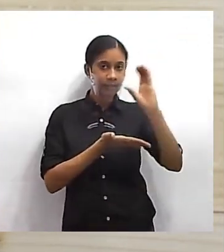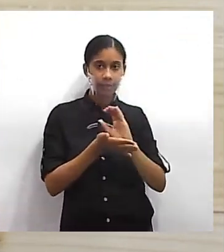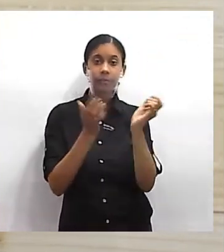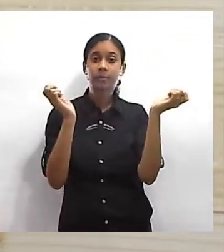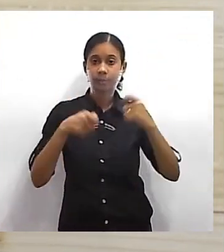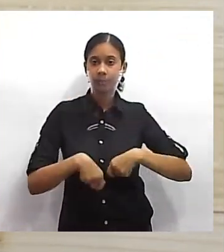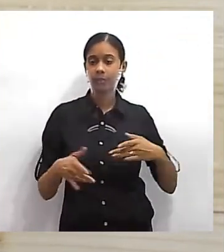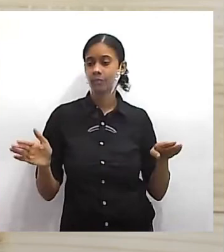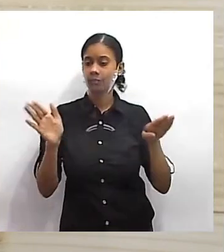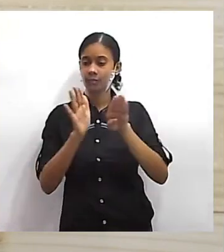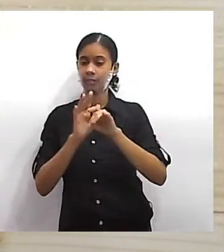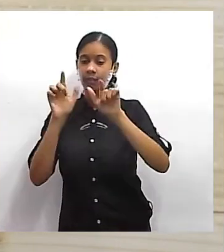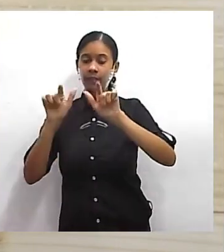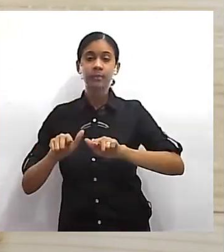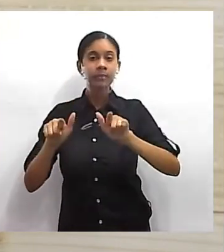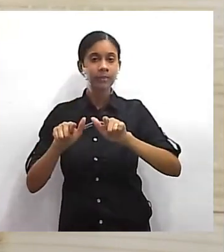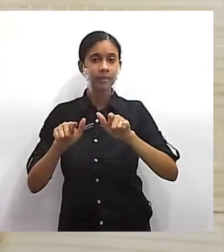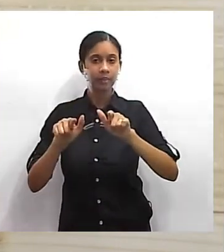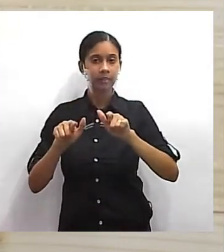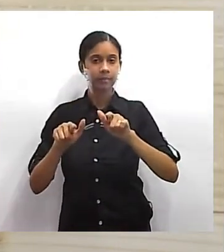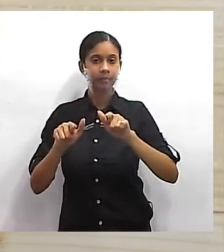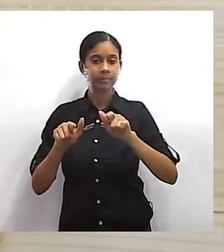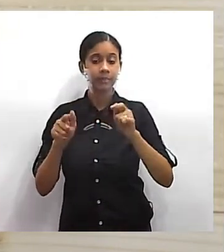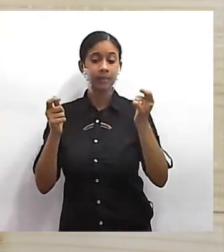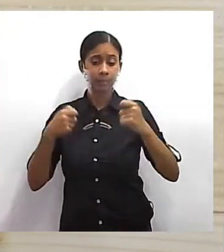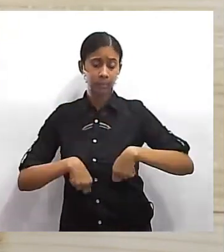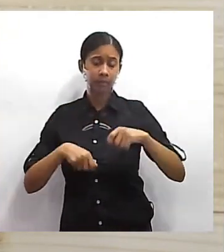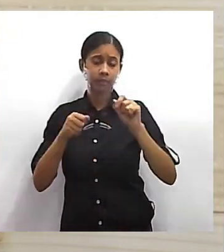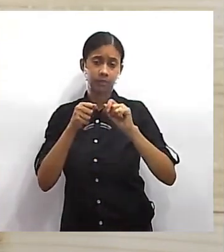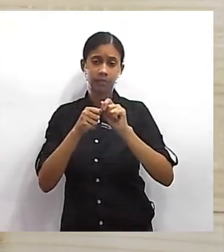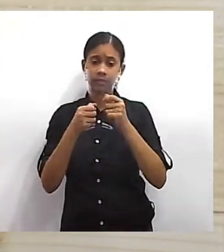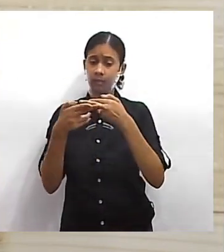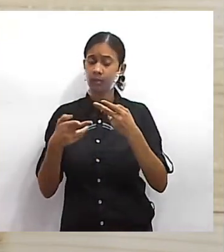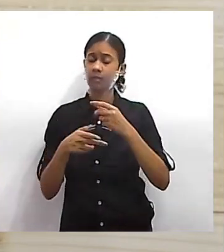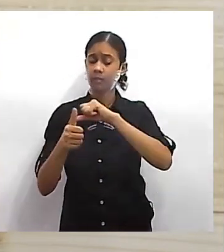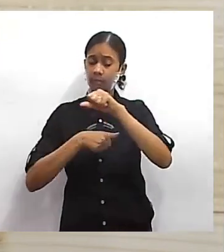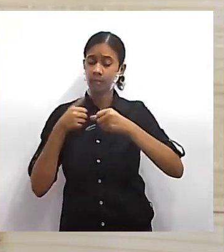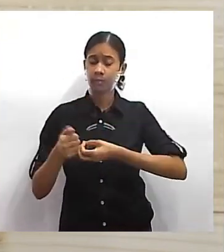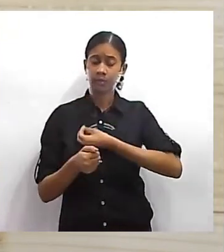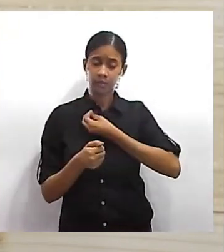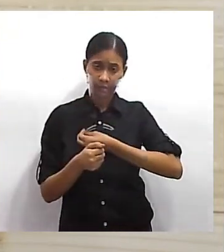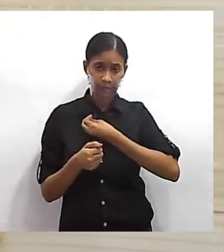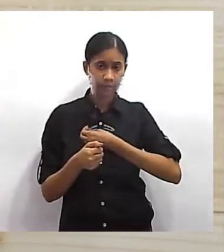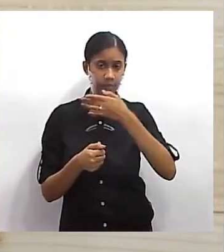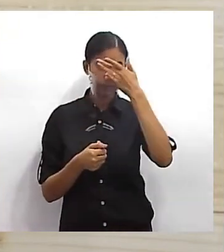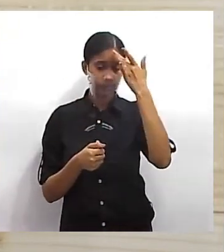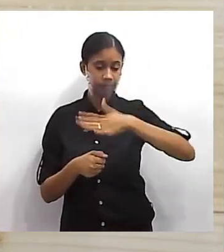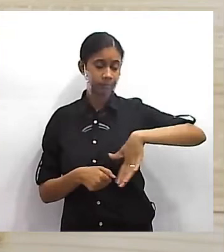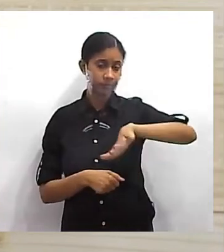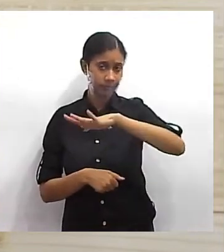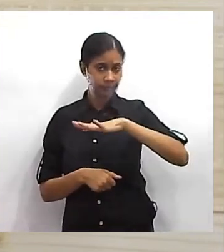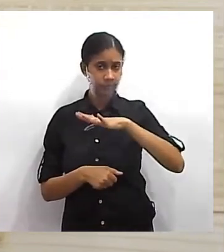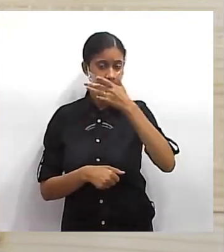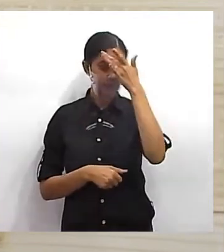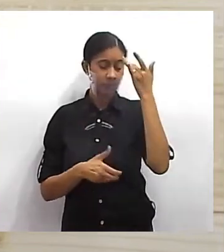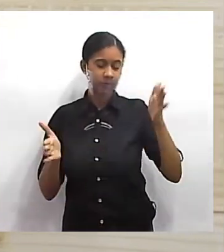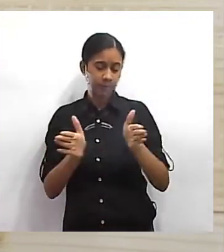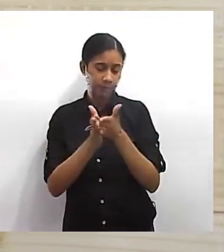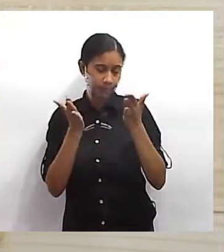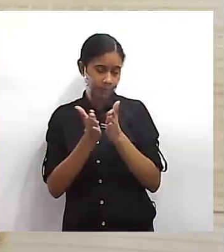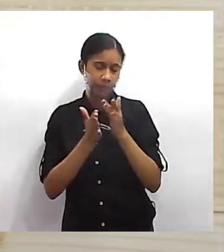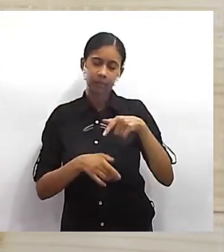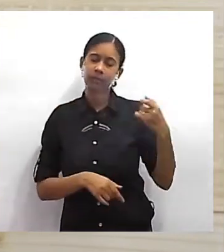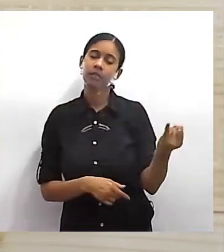aos lugares onde realmente se pode fazer alguma coisa para mudar a vida da população, das pessoas mais pobres. Então é